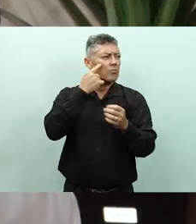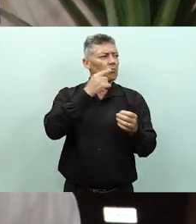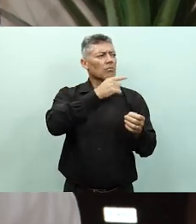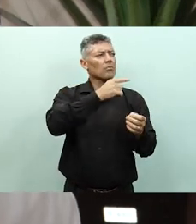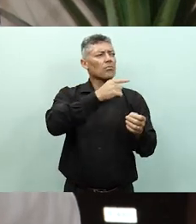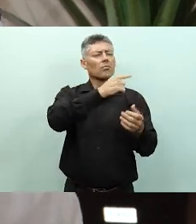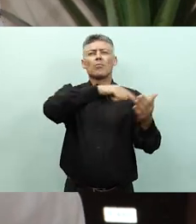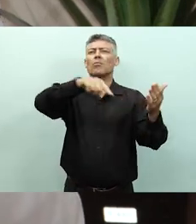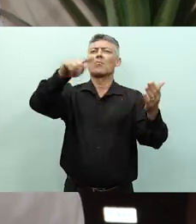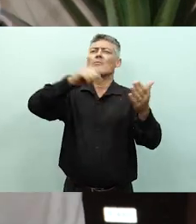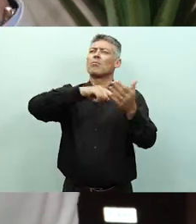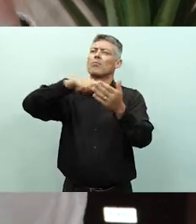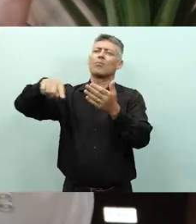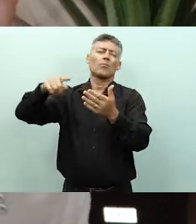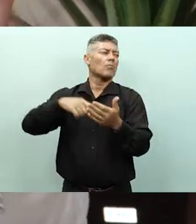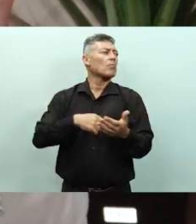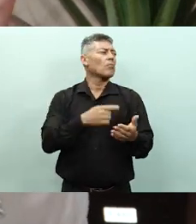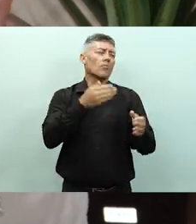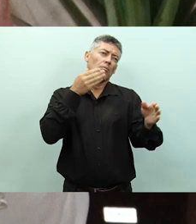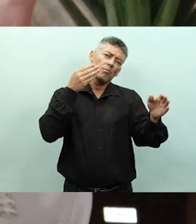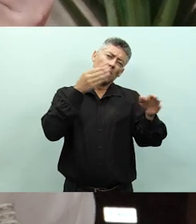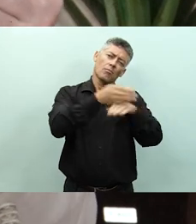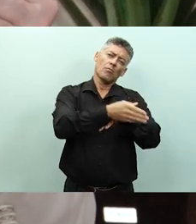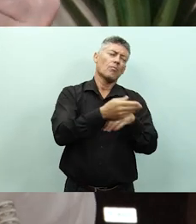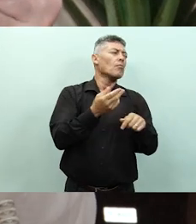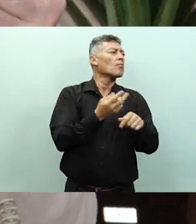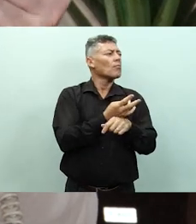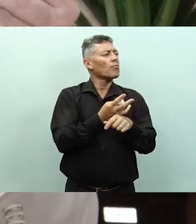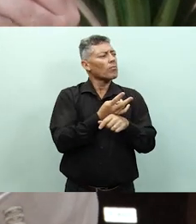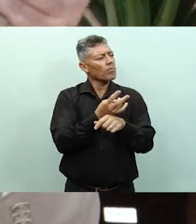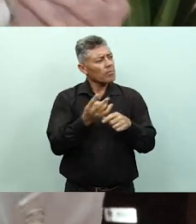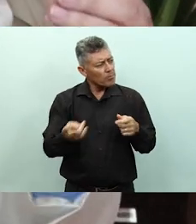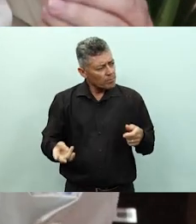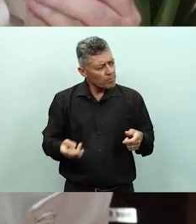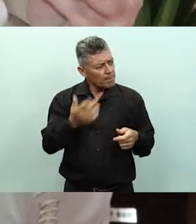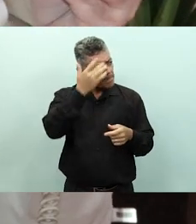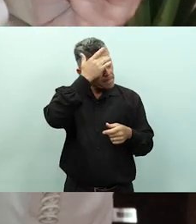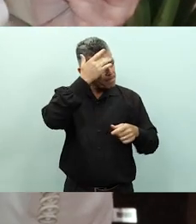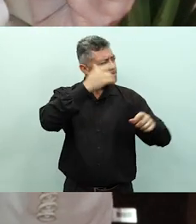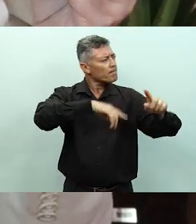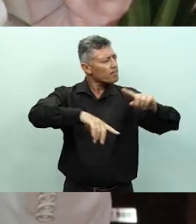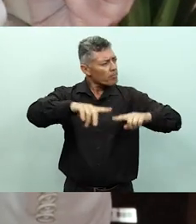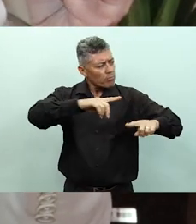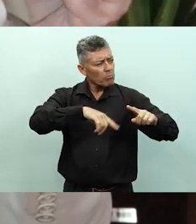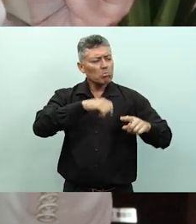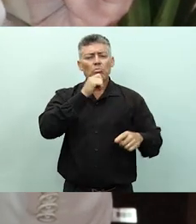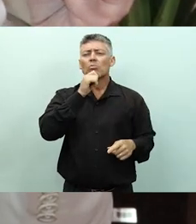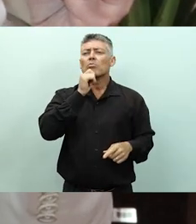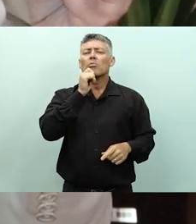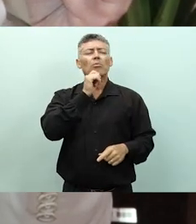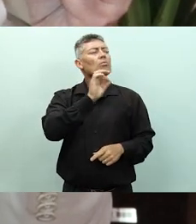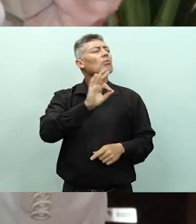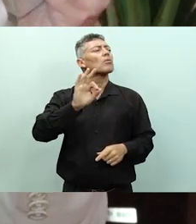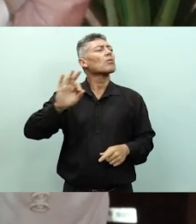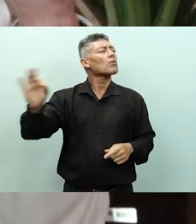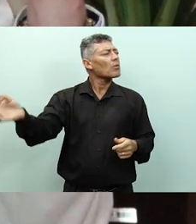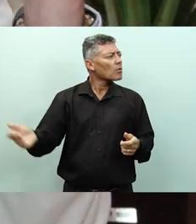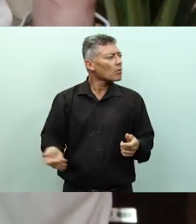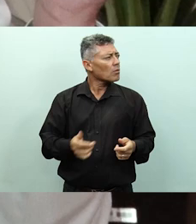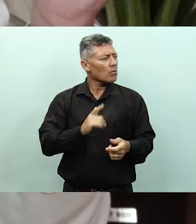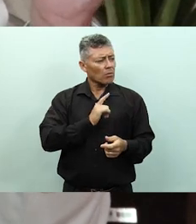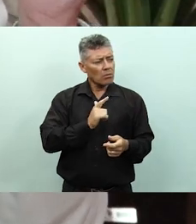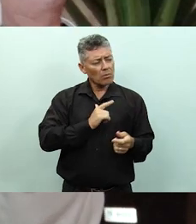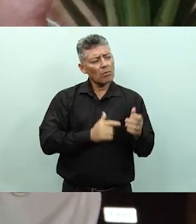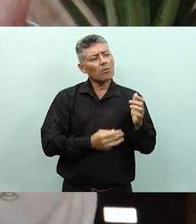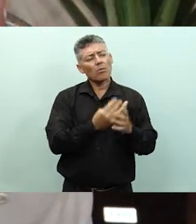nos municípios. Ela ia aos municípios e procurava, por exemplo, aquela liderança que estava sem ninguém. O cara que foi